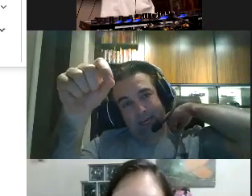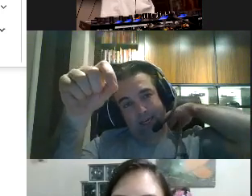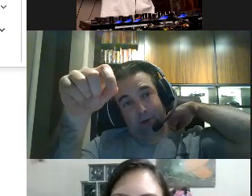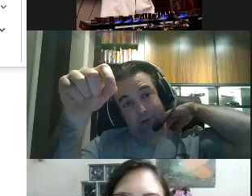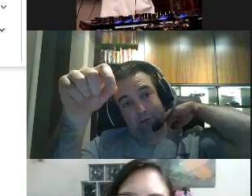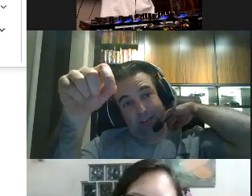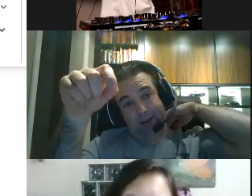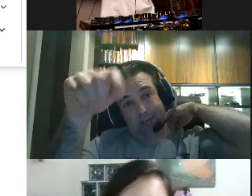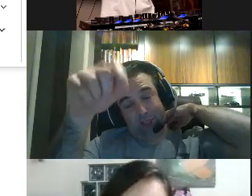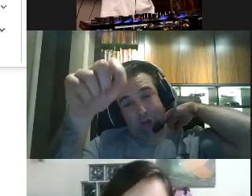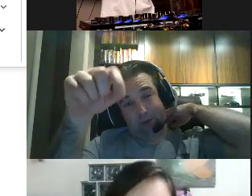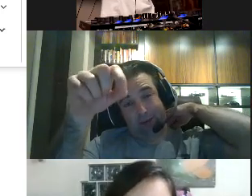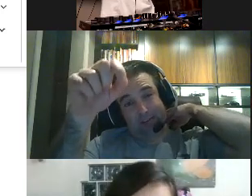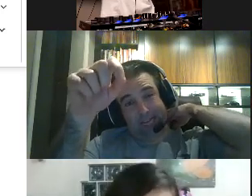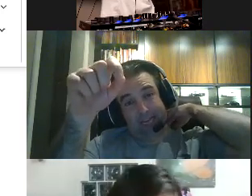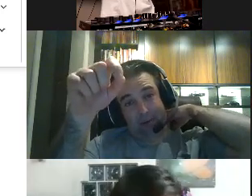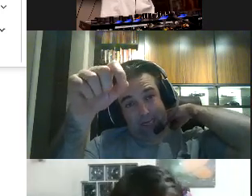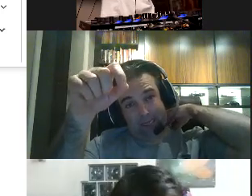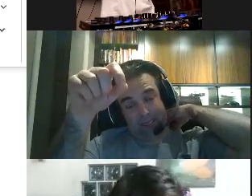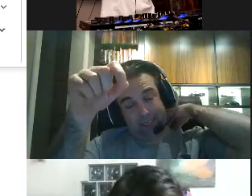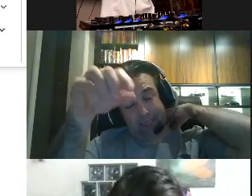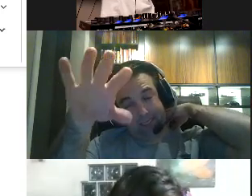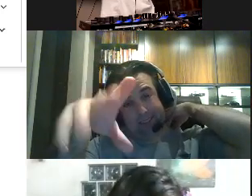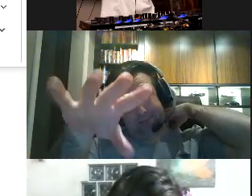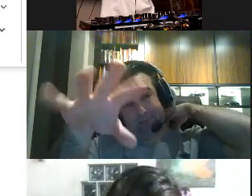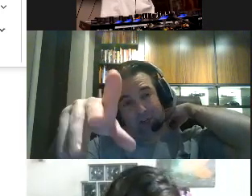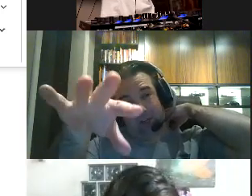água aquela agora no inverno, que a gente toma banho e queima,